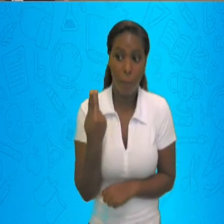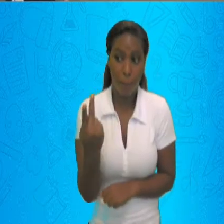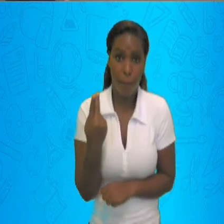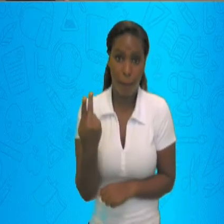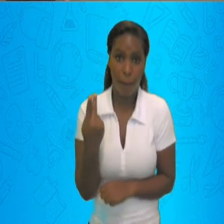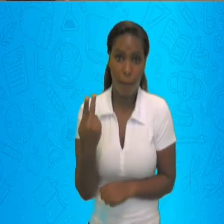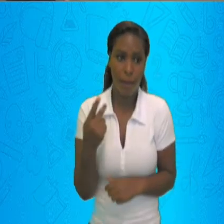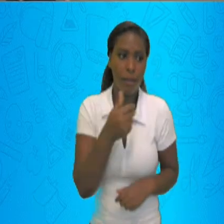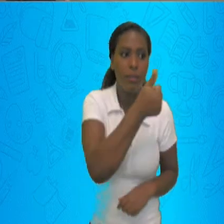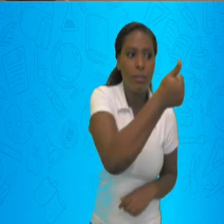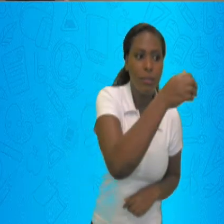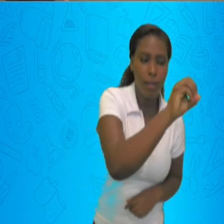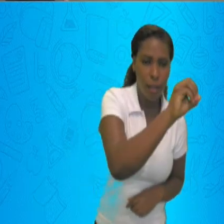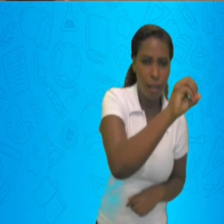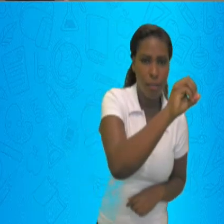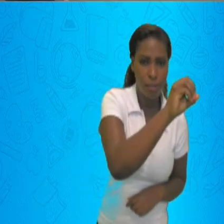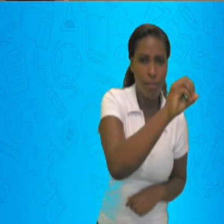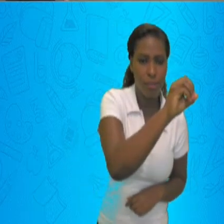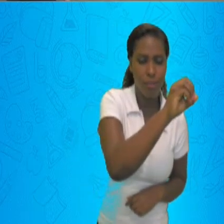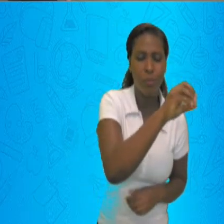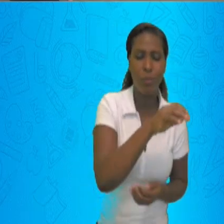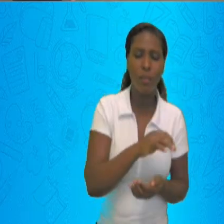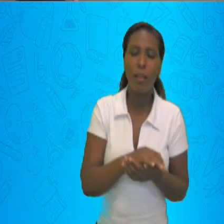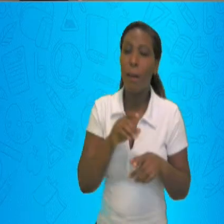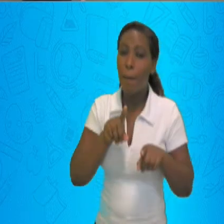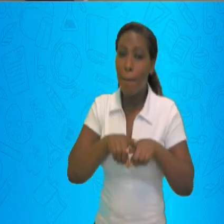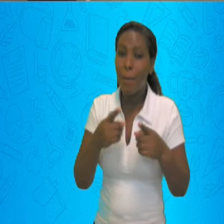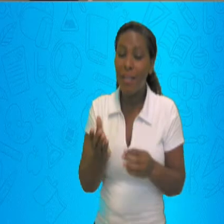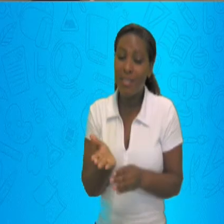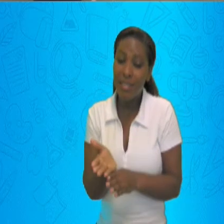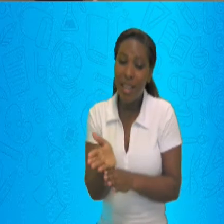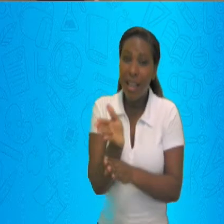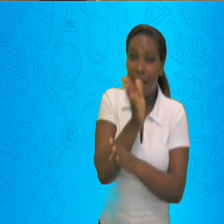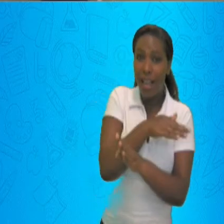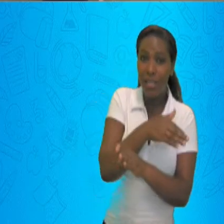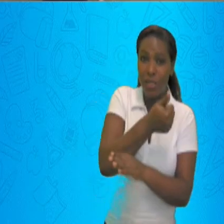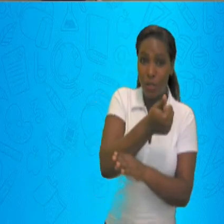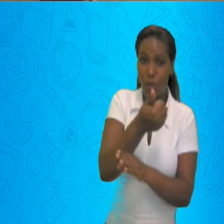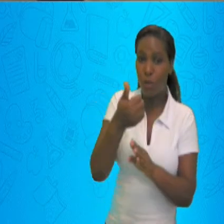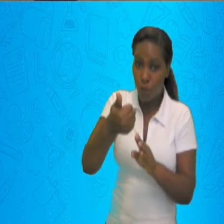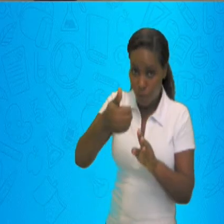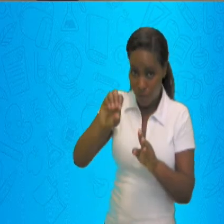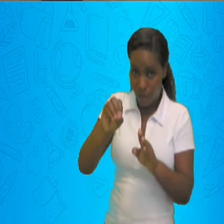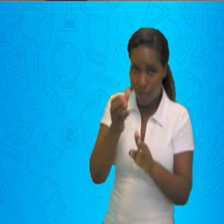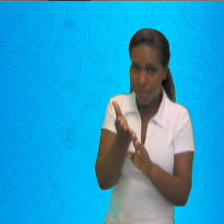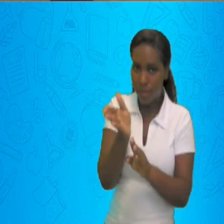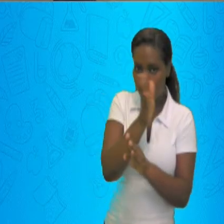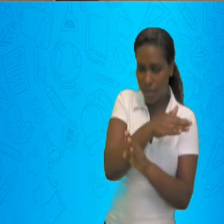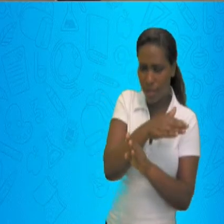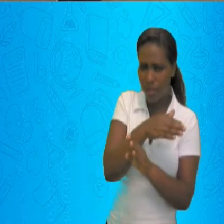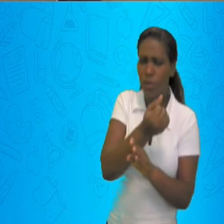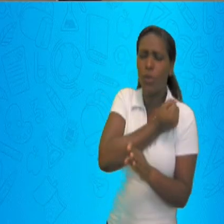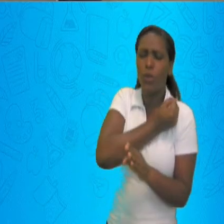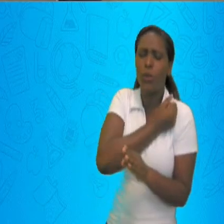número par? Antes do 10, né? Melhor falando, antes do 10. O próximo foi qual? Foi o 8.